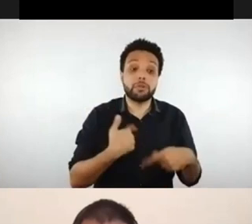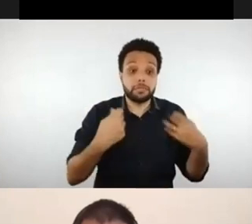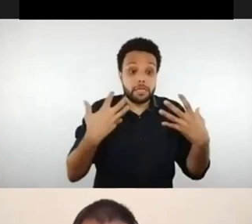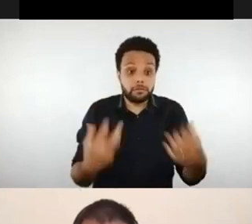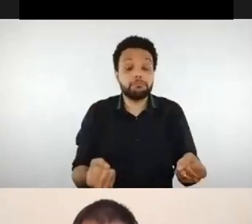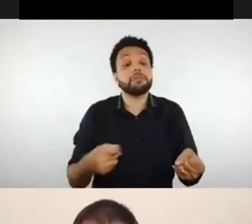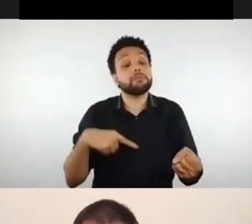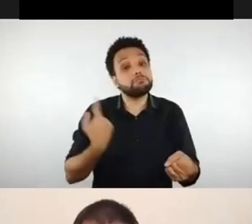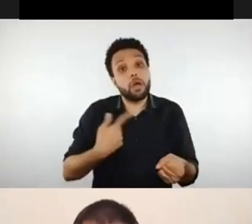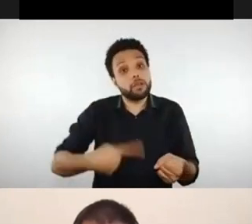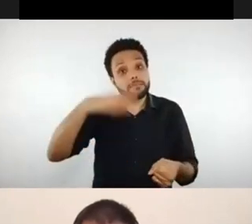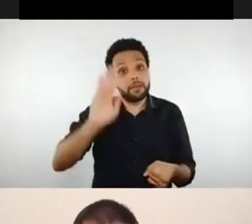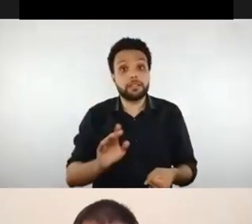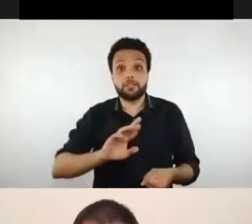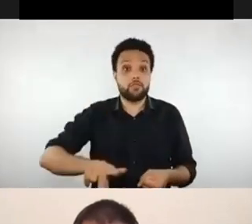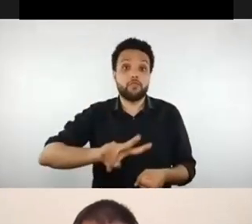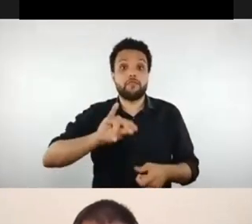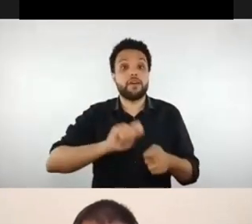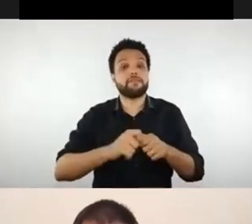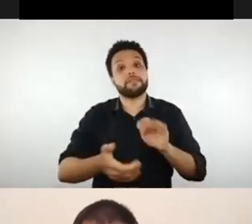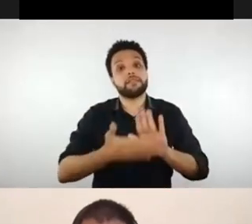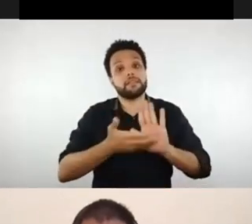conteúdo de propriedade intelectual nacional?